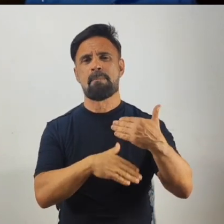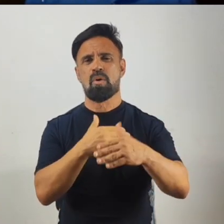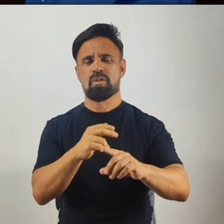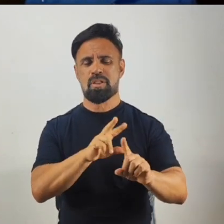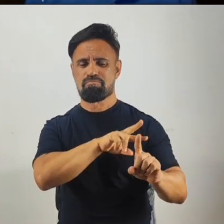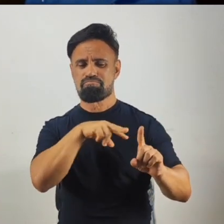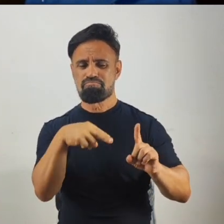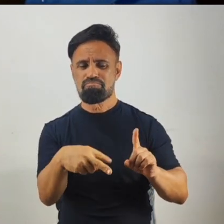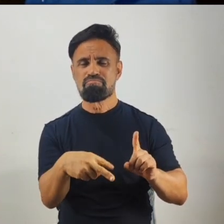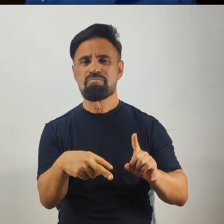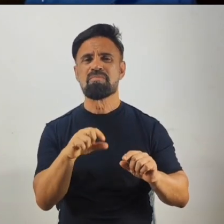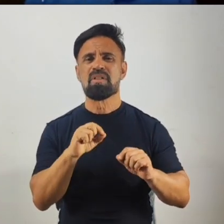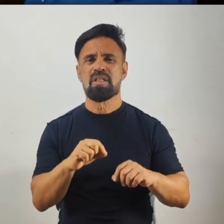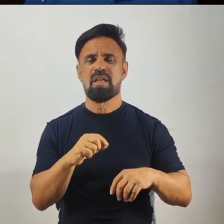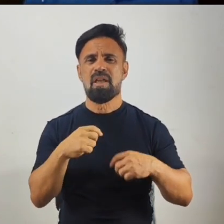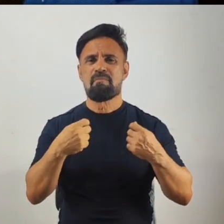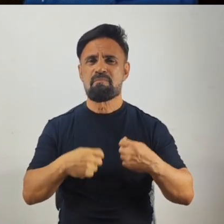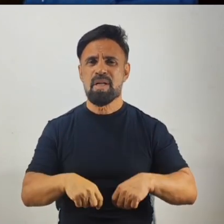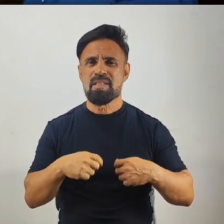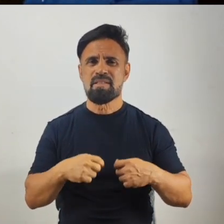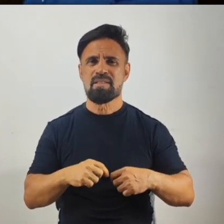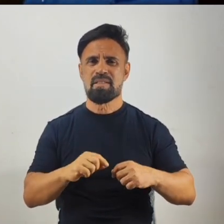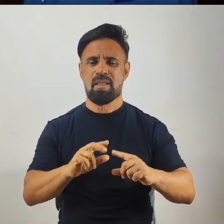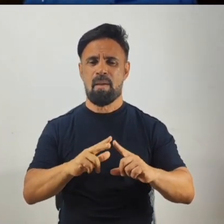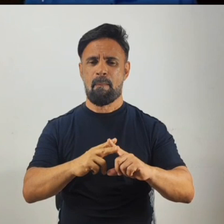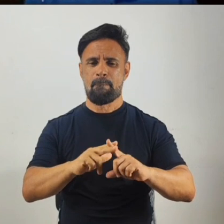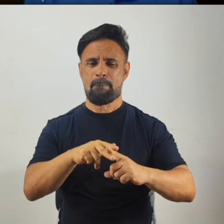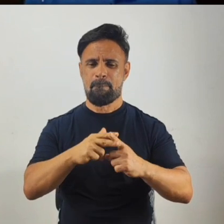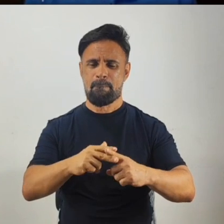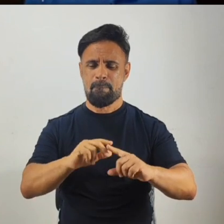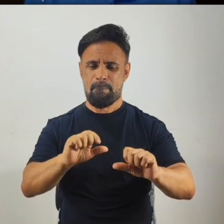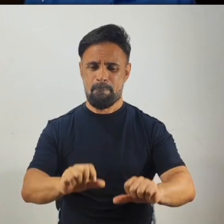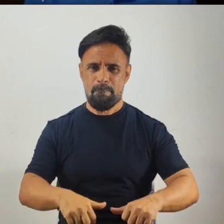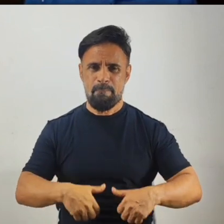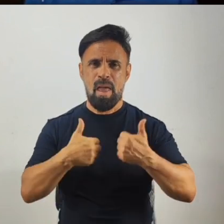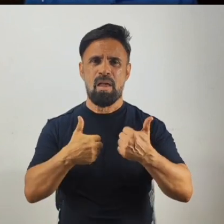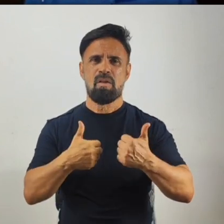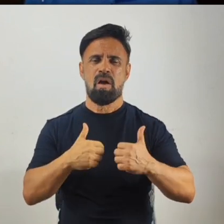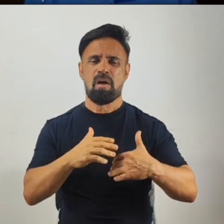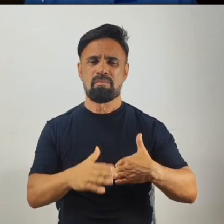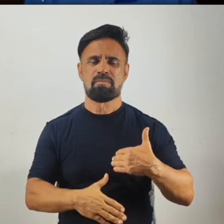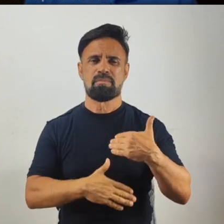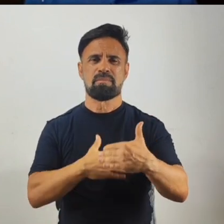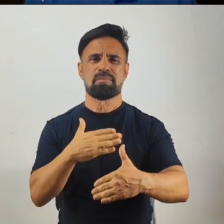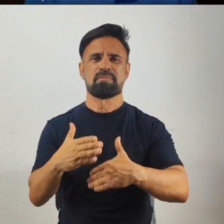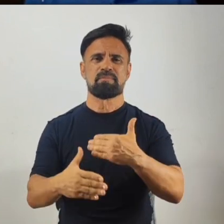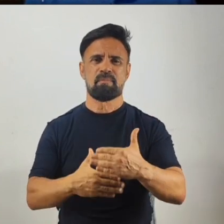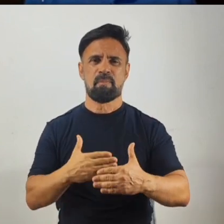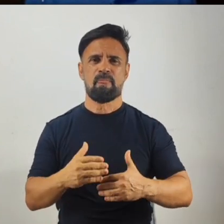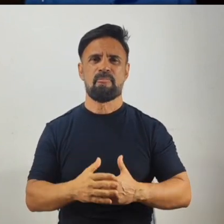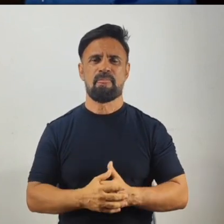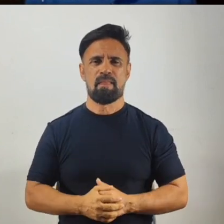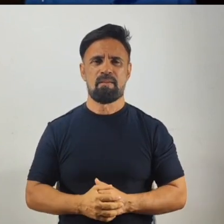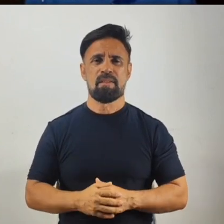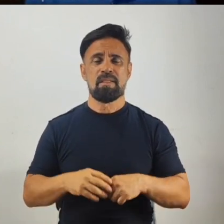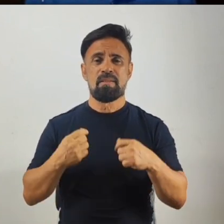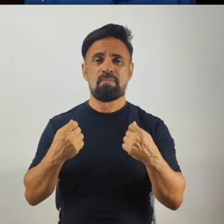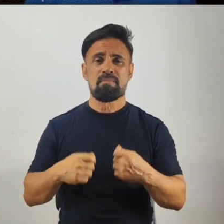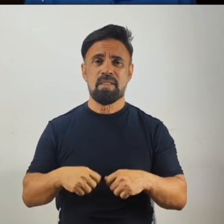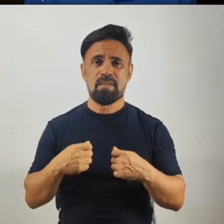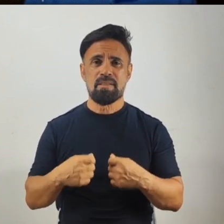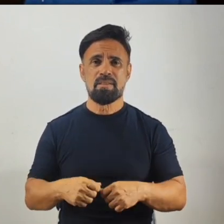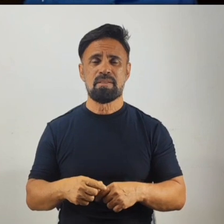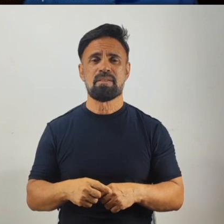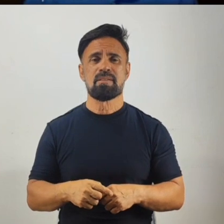mudar determinados processos, naquilo que seja preciso aprimorar, ela aprimore os processos,